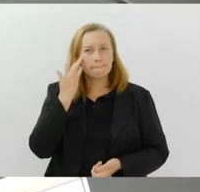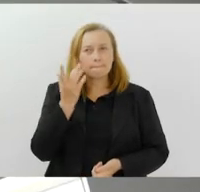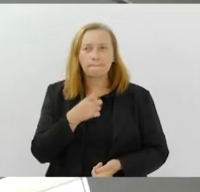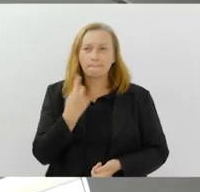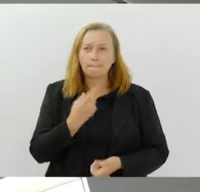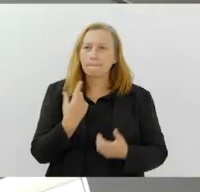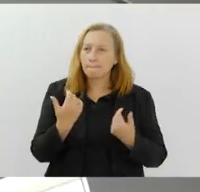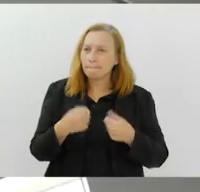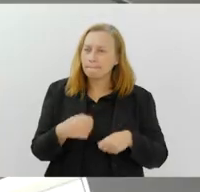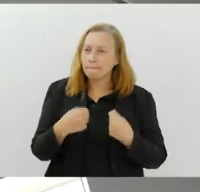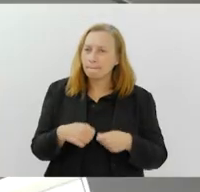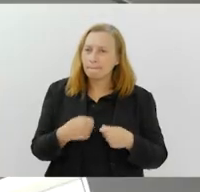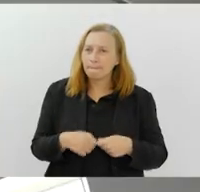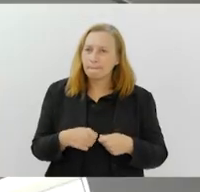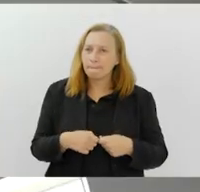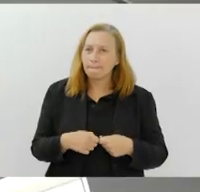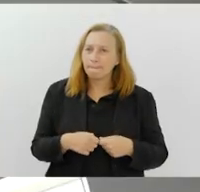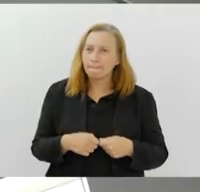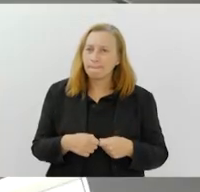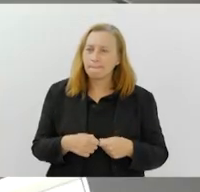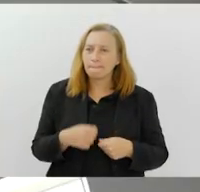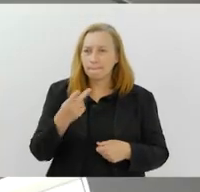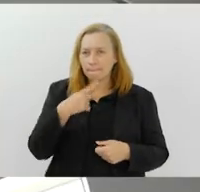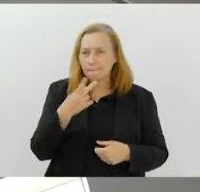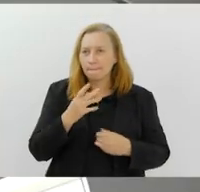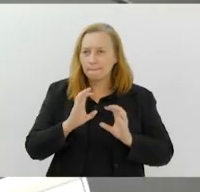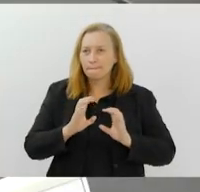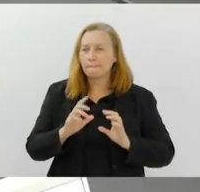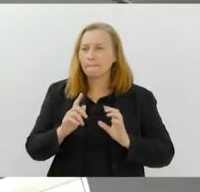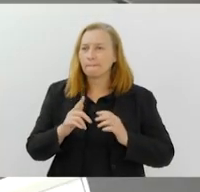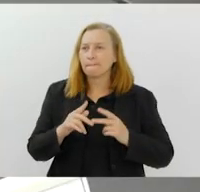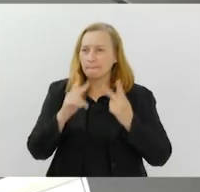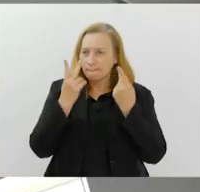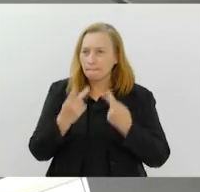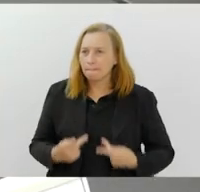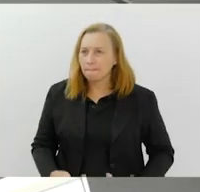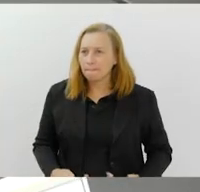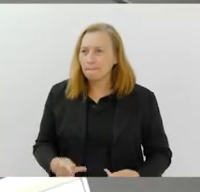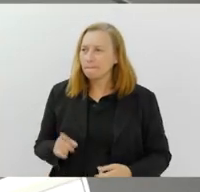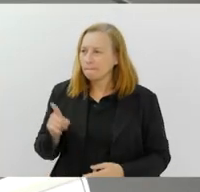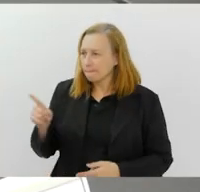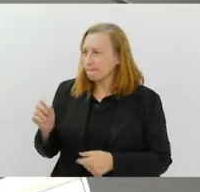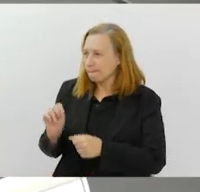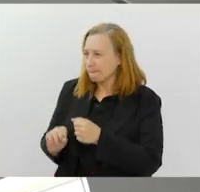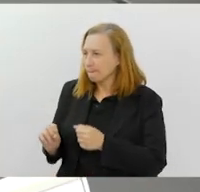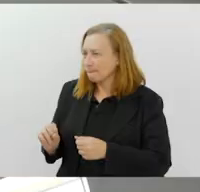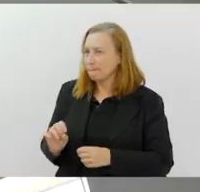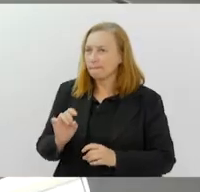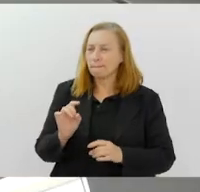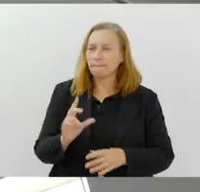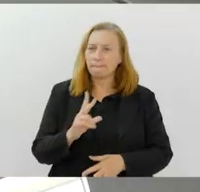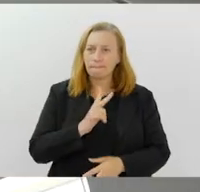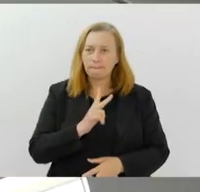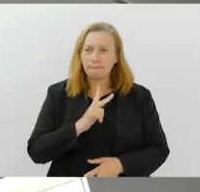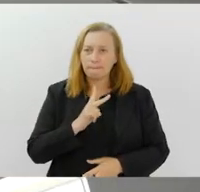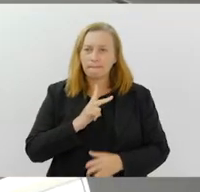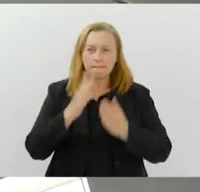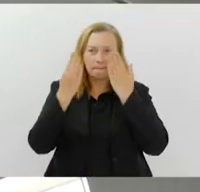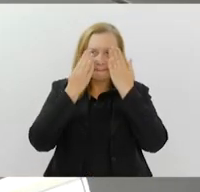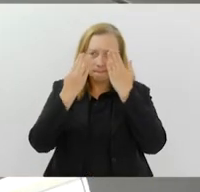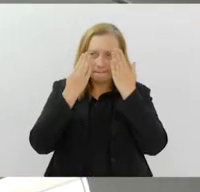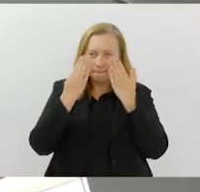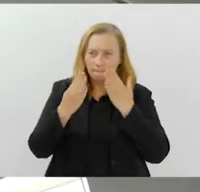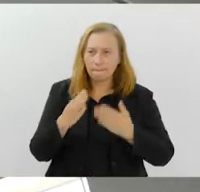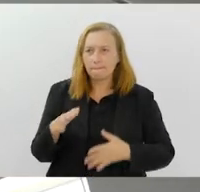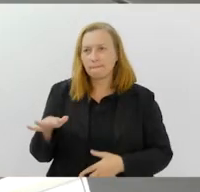precisamos ter esse falando com toda humildade o que ela fez individualmente procur psicólogo e tal inclusive ela é